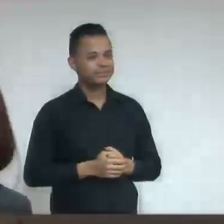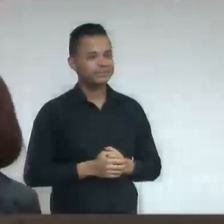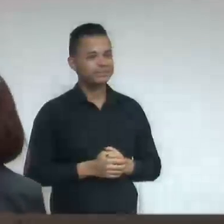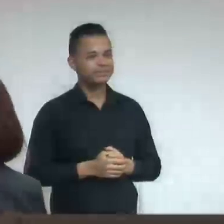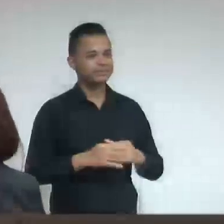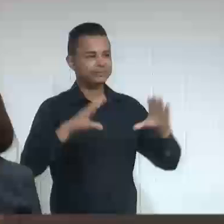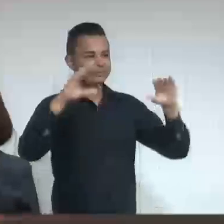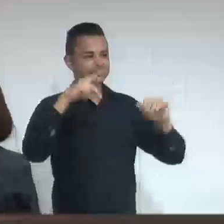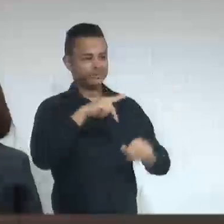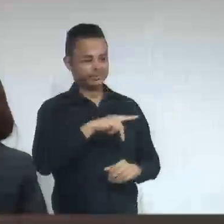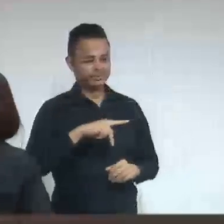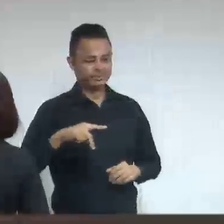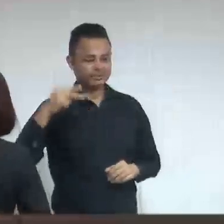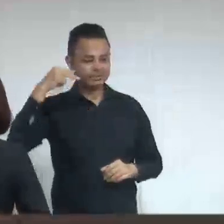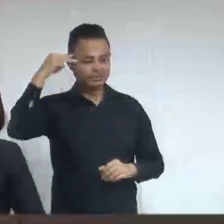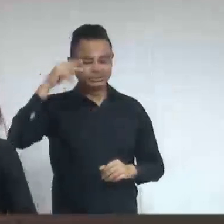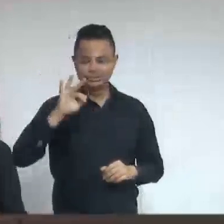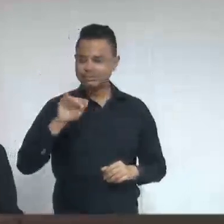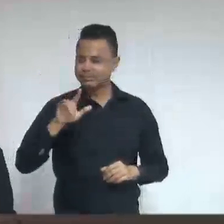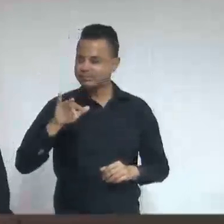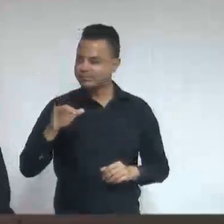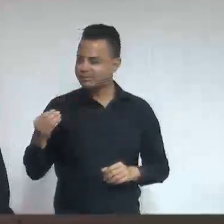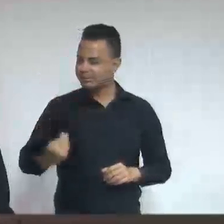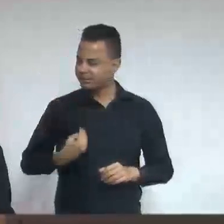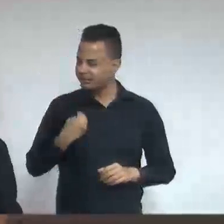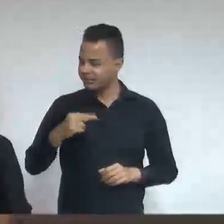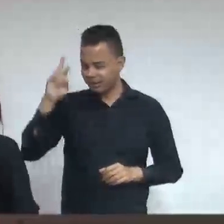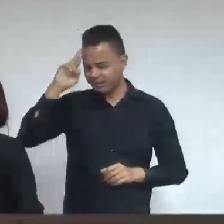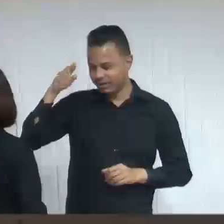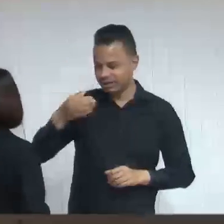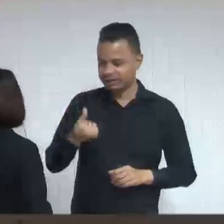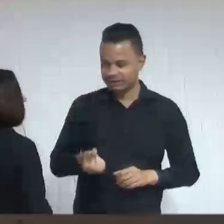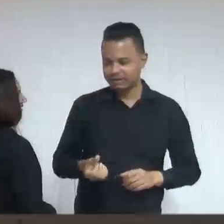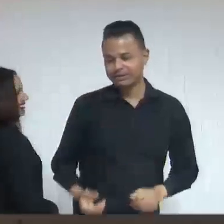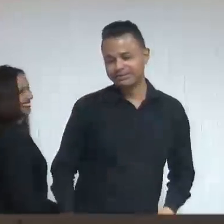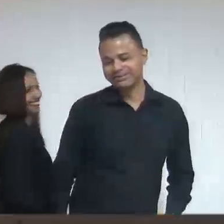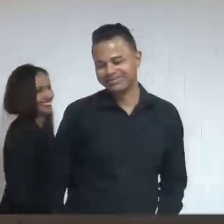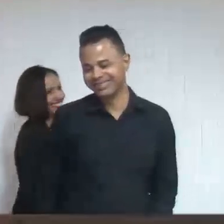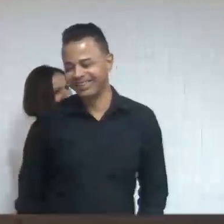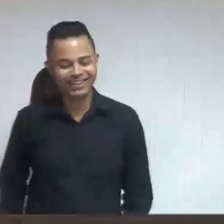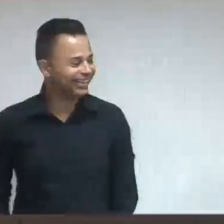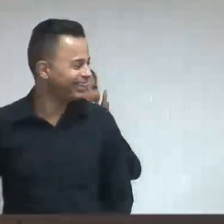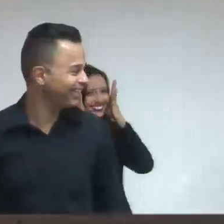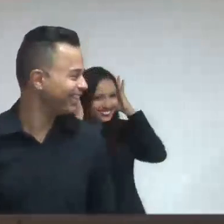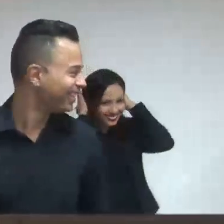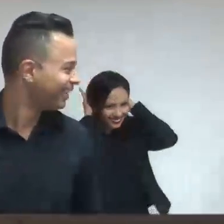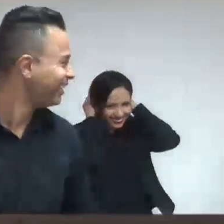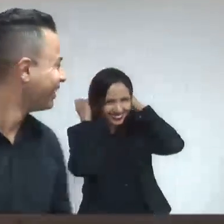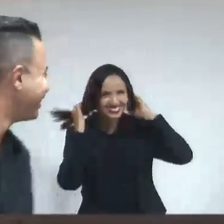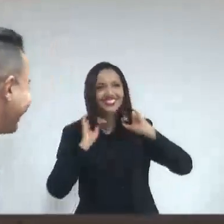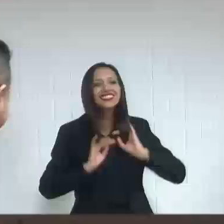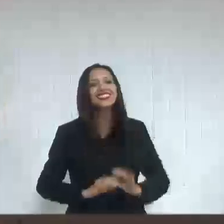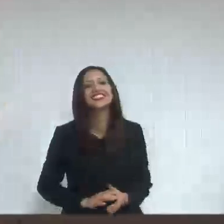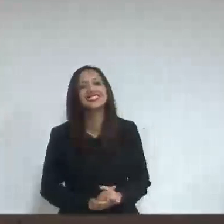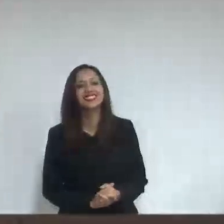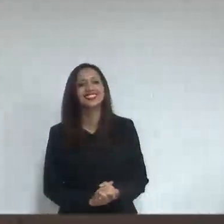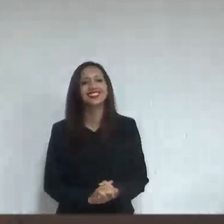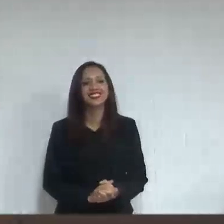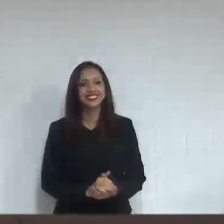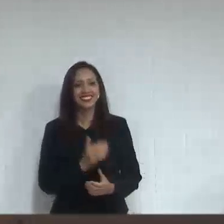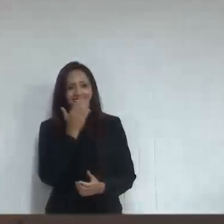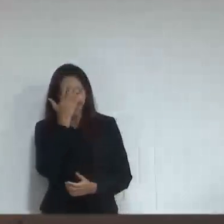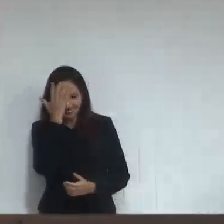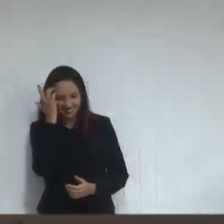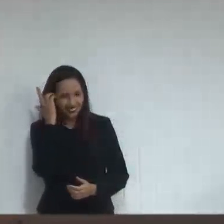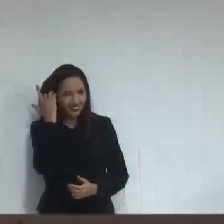Boa noite, senhor presidente, vereadora Flávia, demais presentes. Você vem bem objetivo, não é, para a gente, o último a falar,